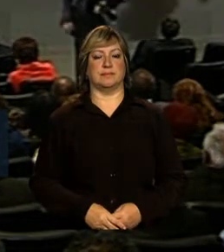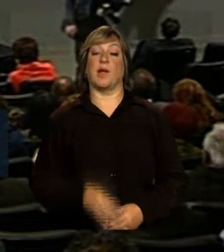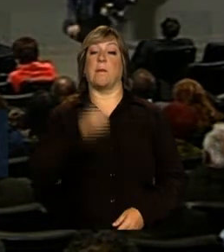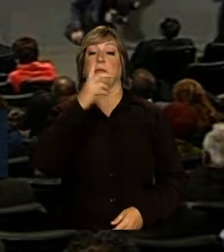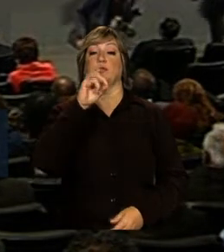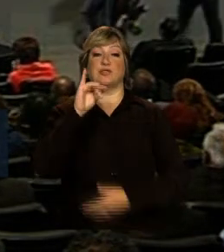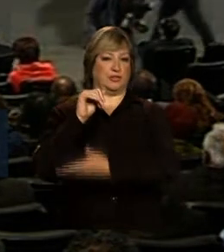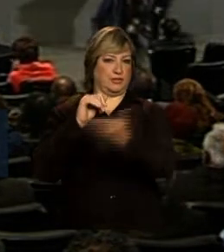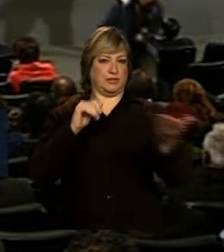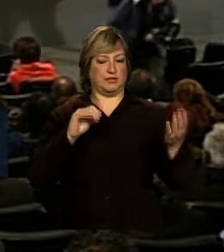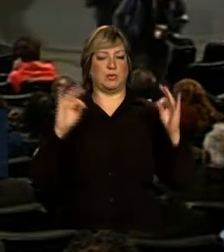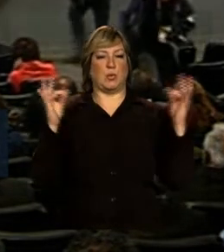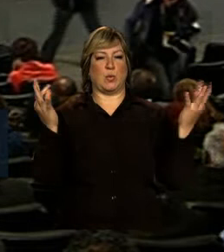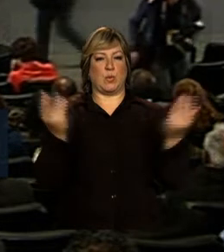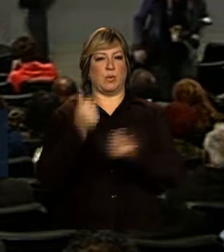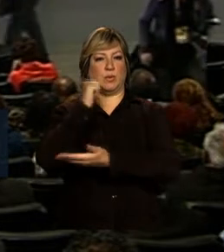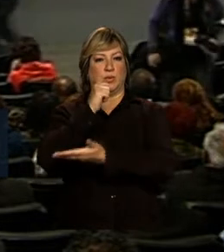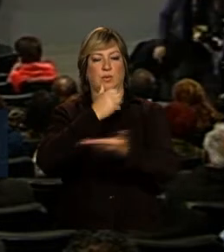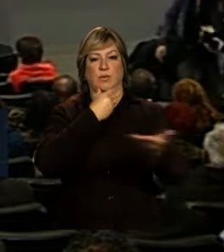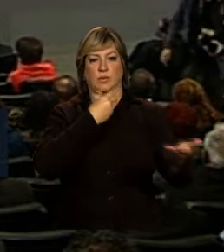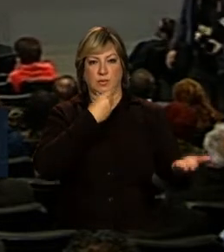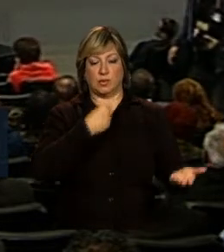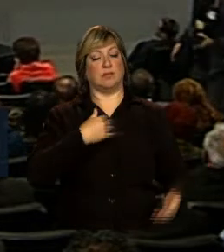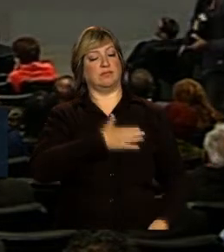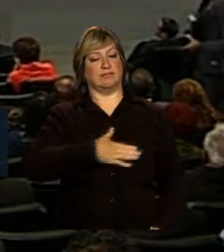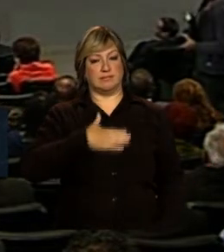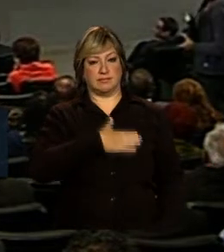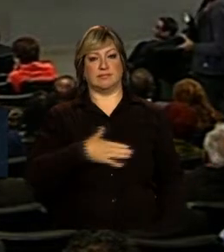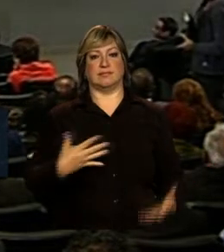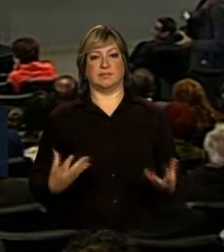Bom dia a todas e a todos. É uma honra